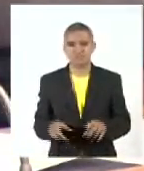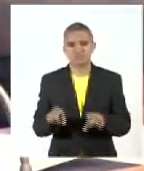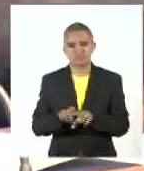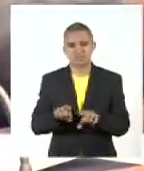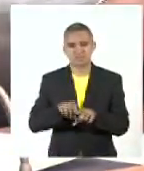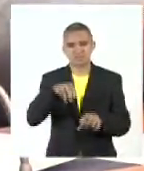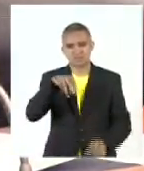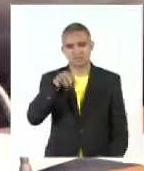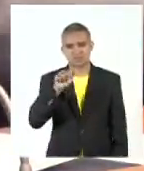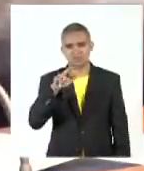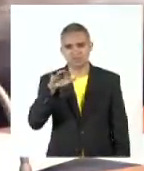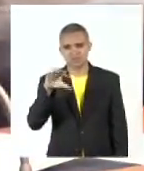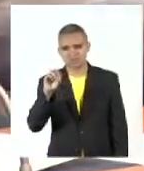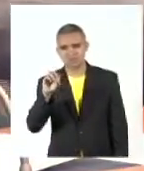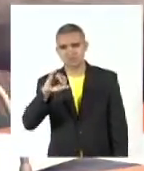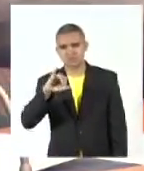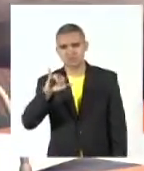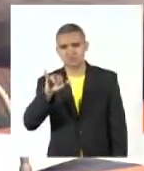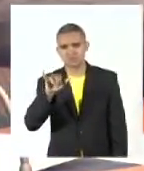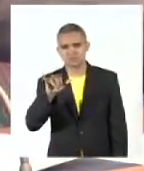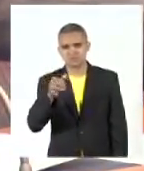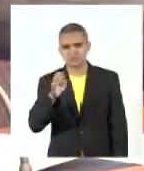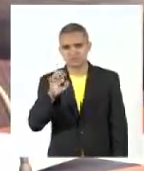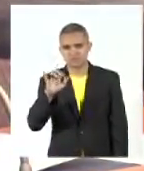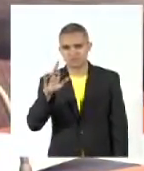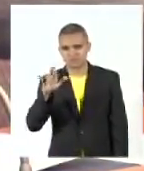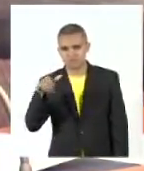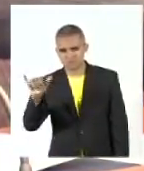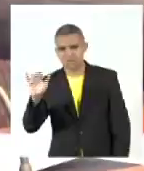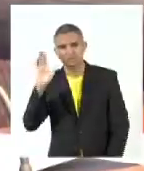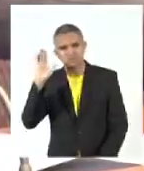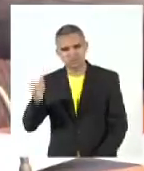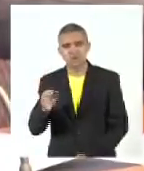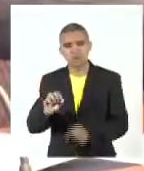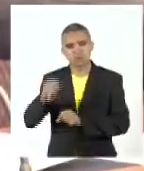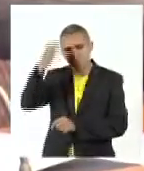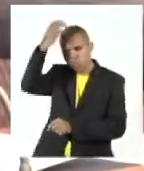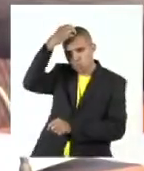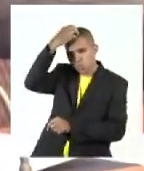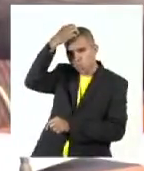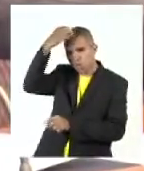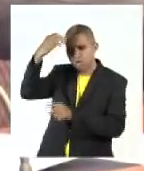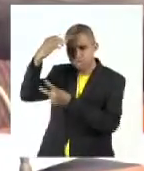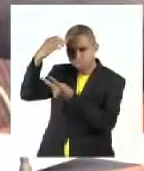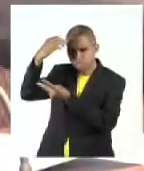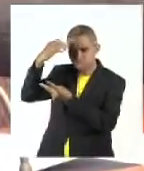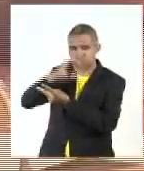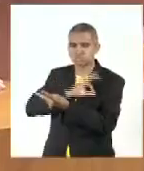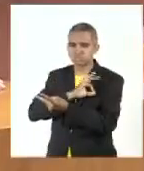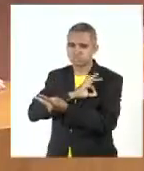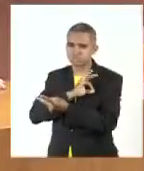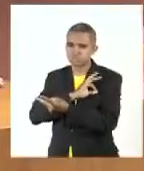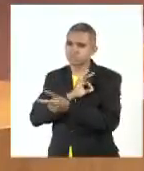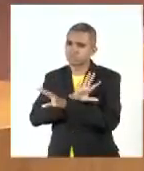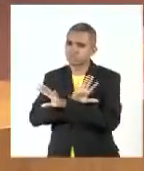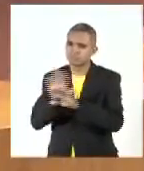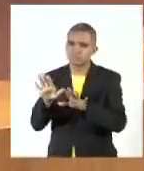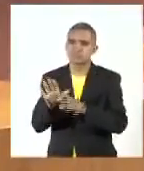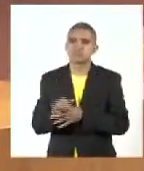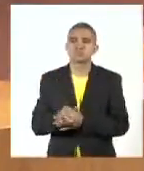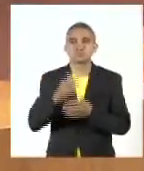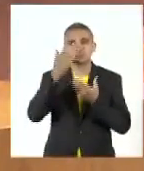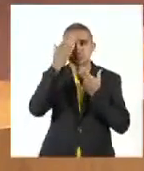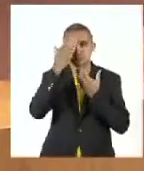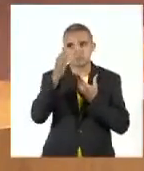aquela barbaridade que aconteceu em Vitória do Manharim. É só para esclarecer, parabenizar Vossa Excelência pelo seu pronunciamento.